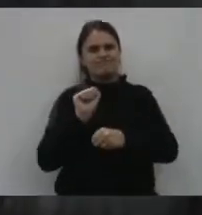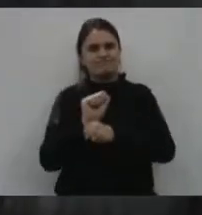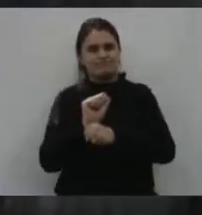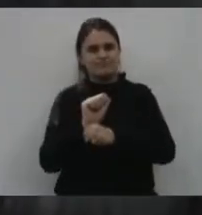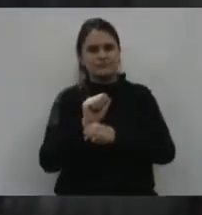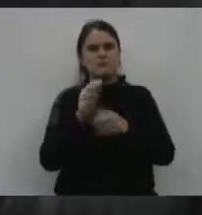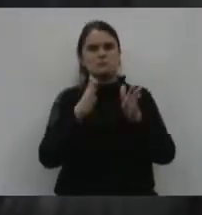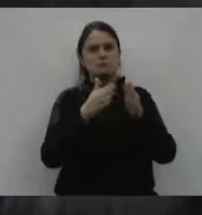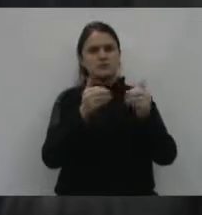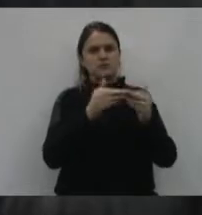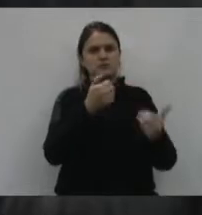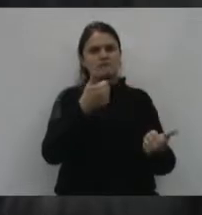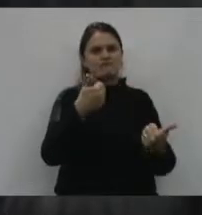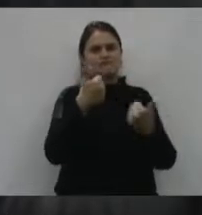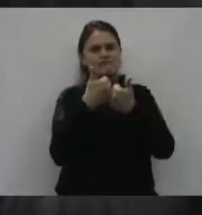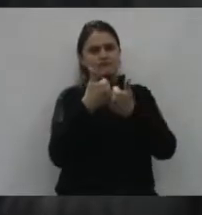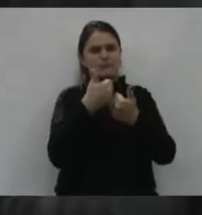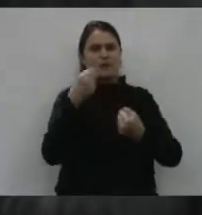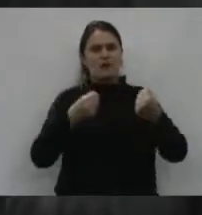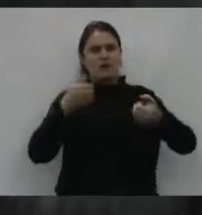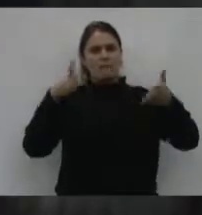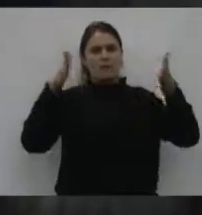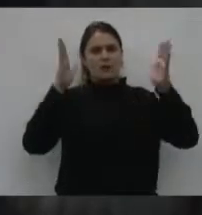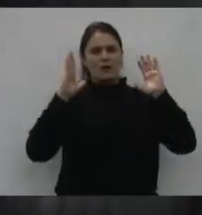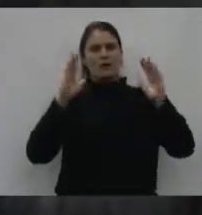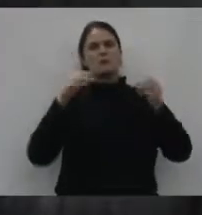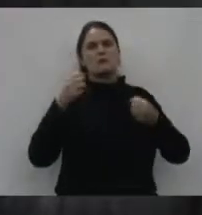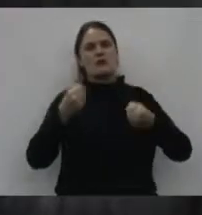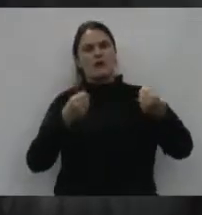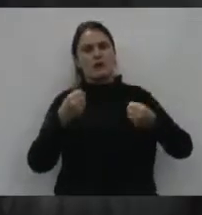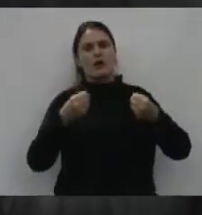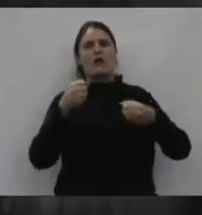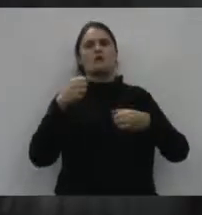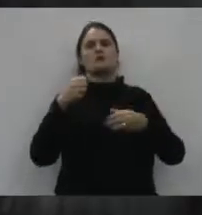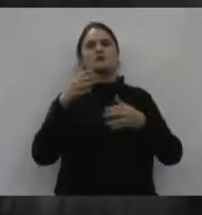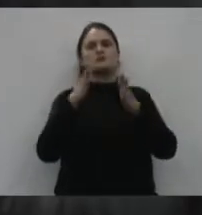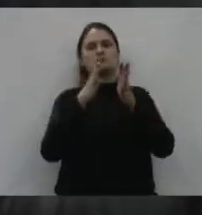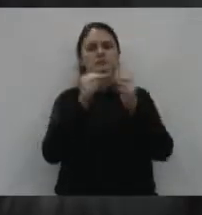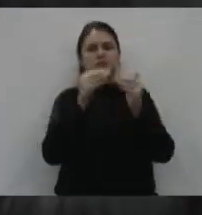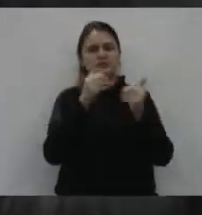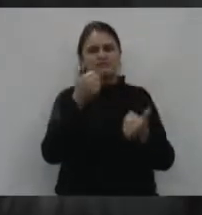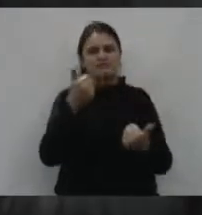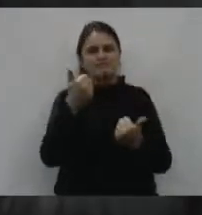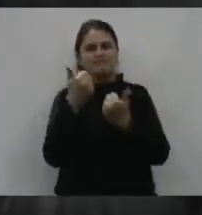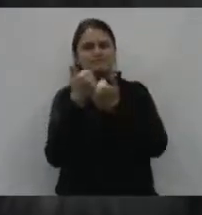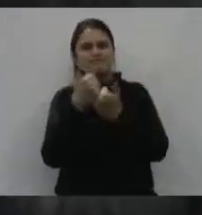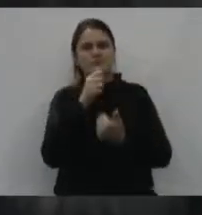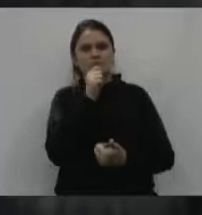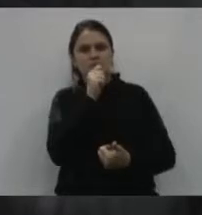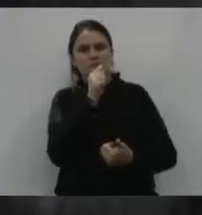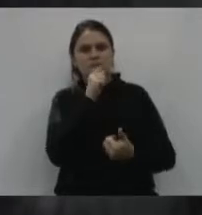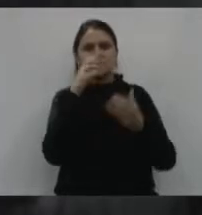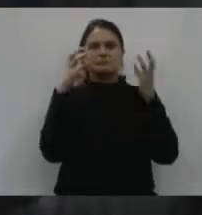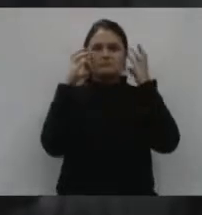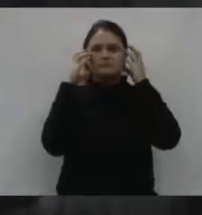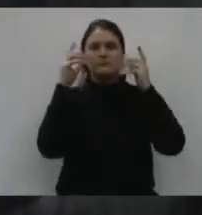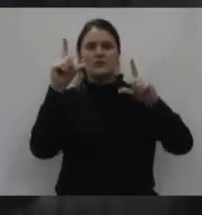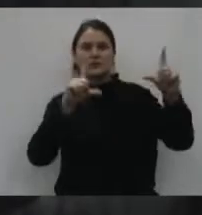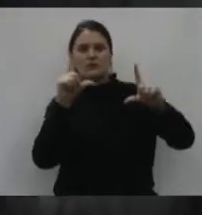paralisação nessa BR, mobilizar a imprensa paranaense, nacional, e chamar a